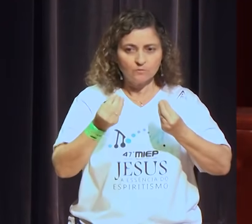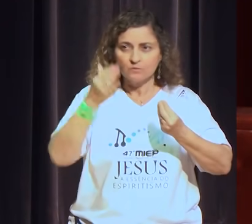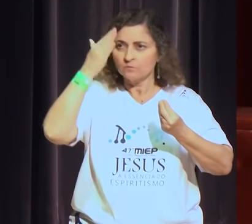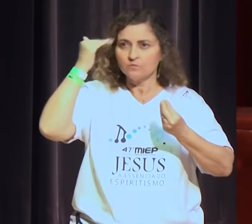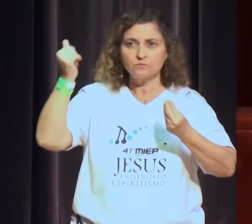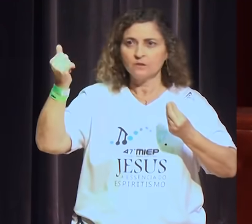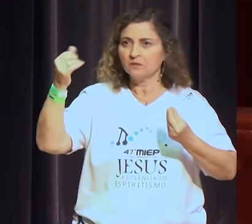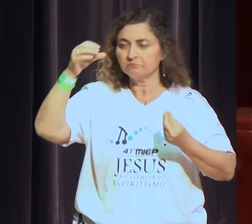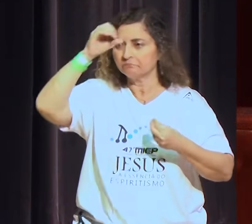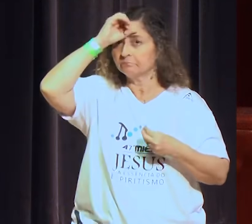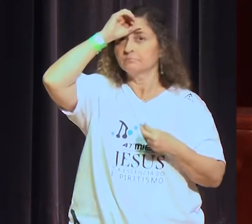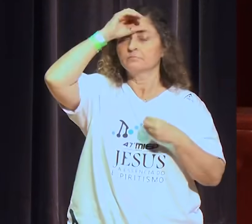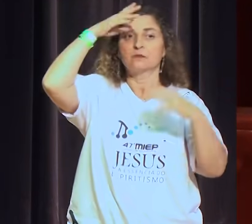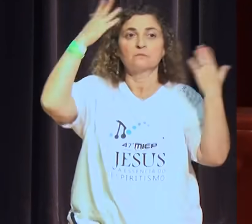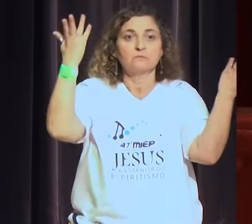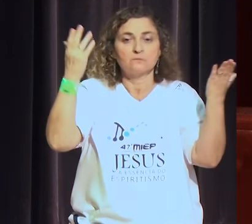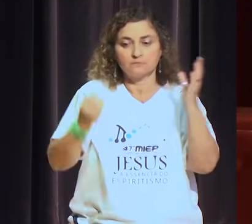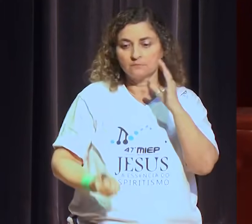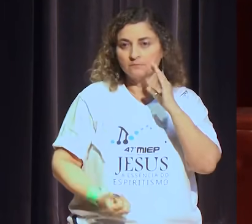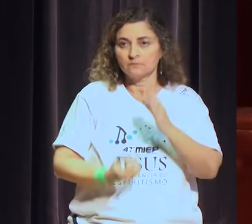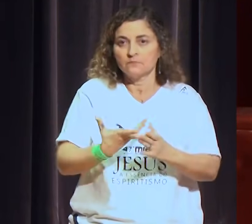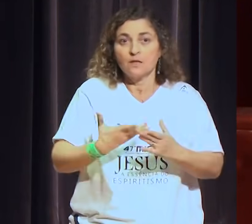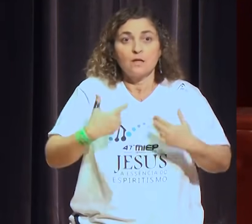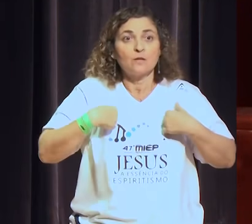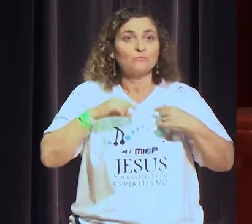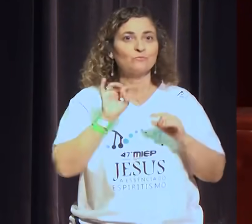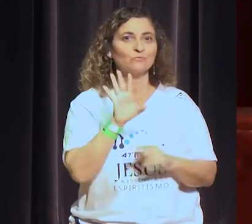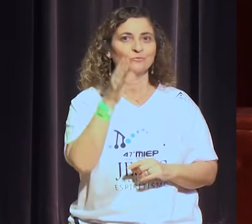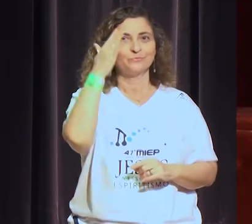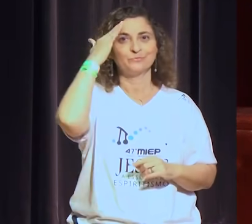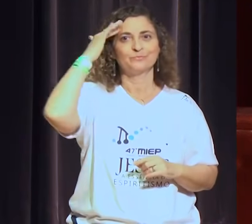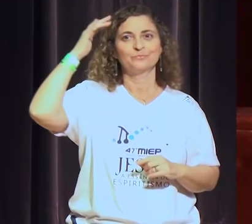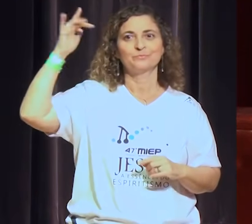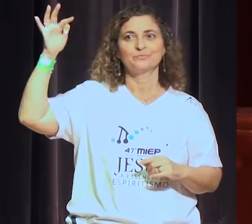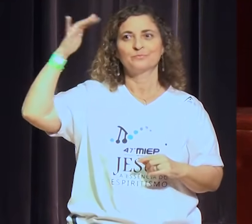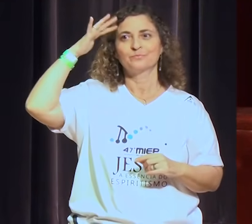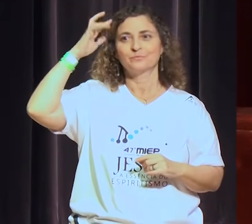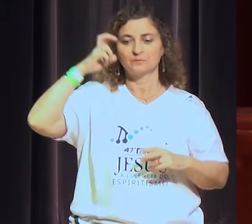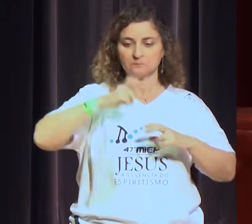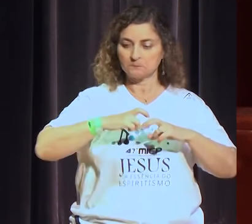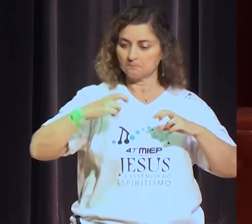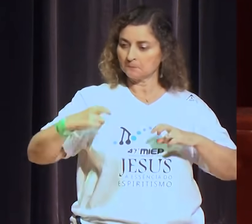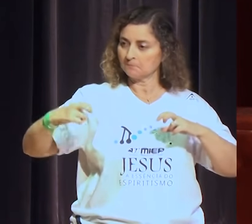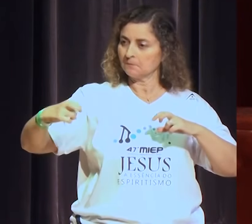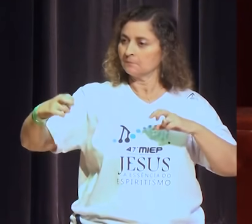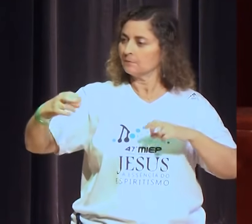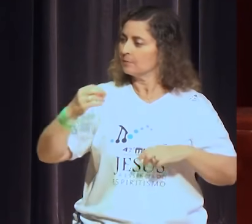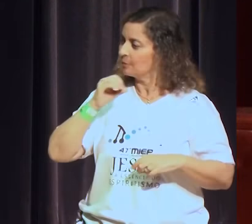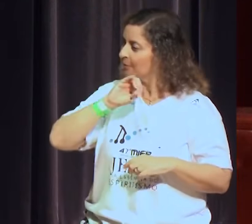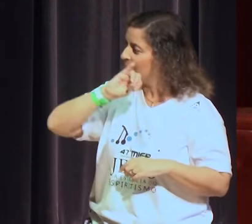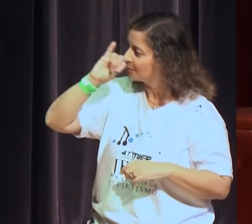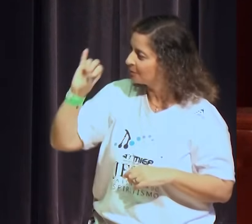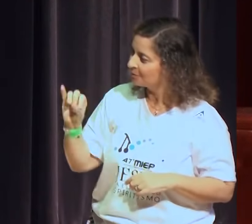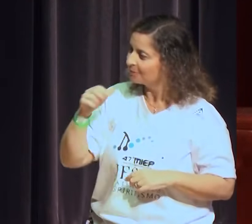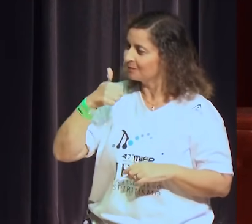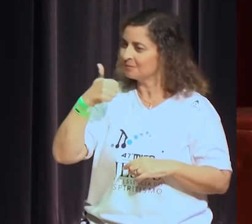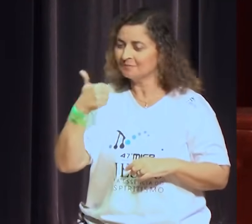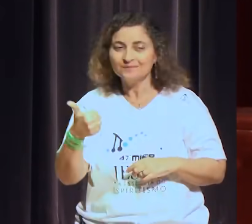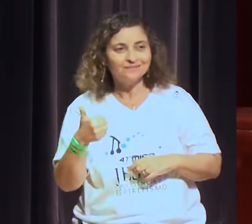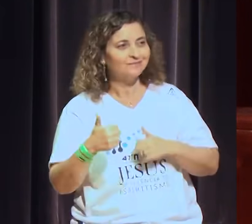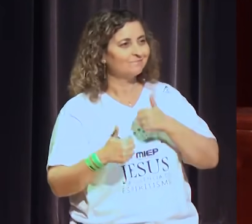E aí eu fico tentando, aqui eu vou criar, né? Porque eu não sei como é que foi, só sei que foi assim. Estou tentando ele imaginar, né?